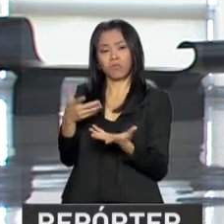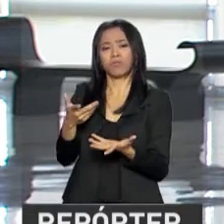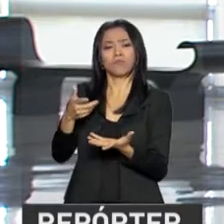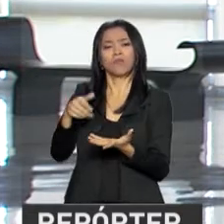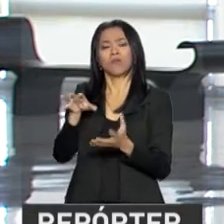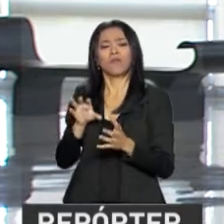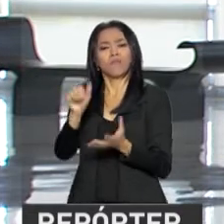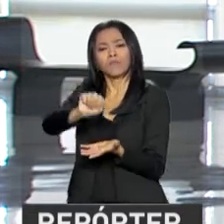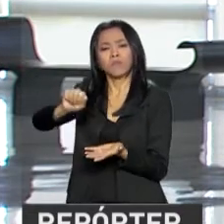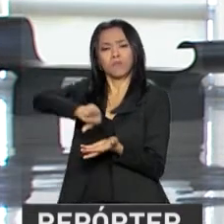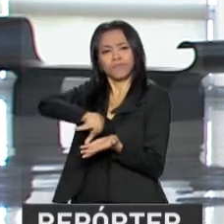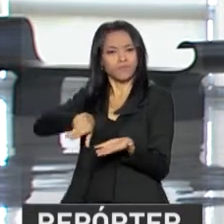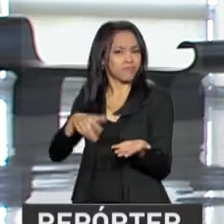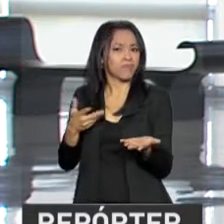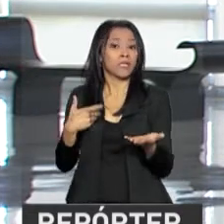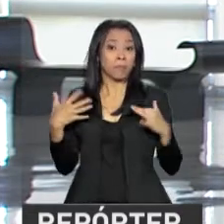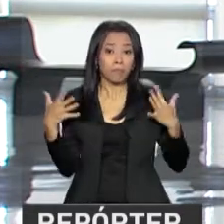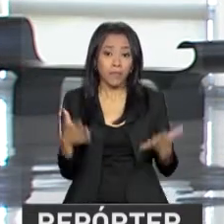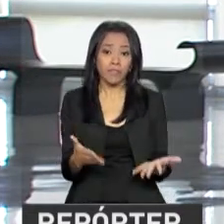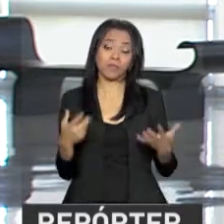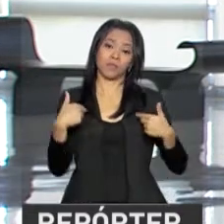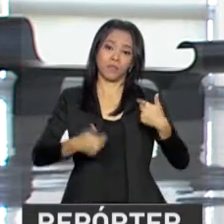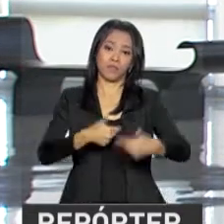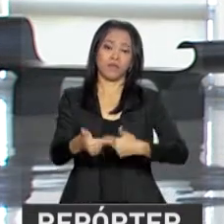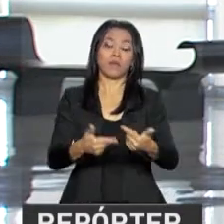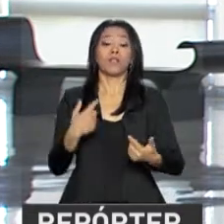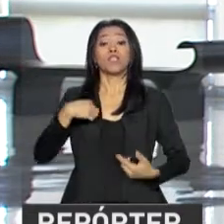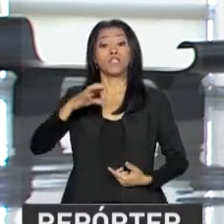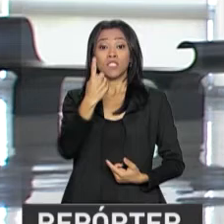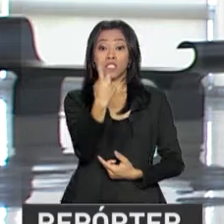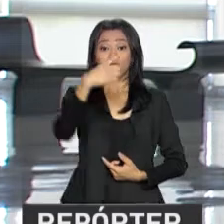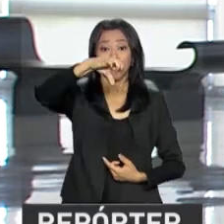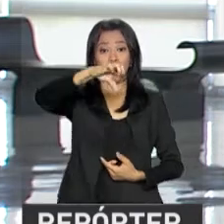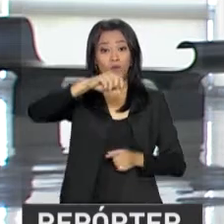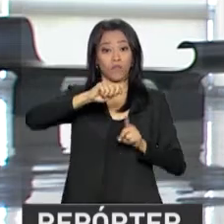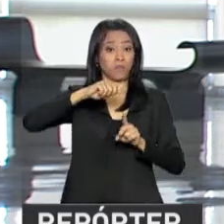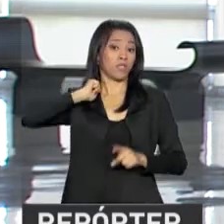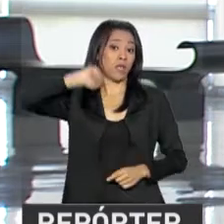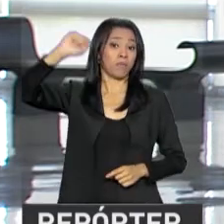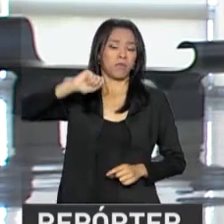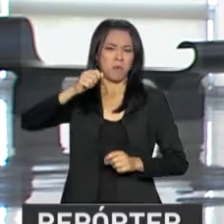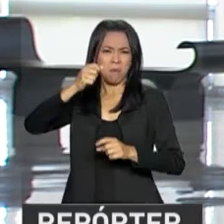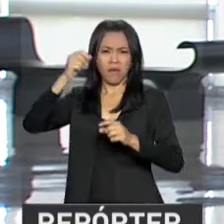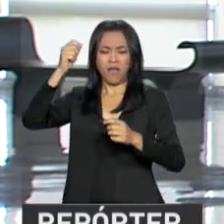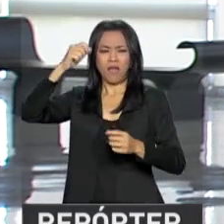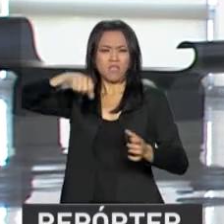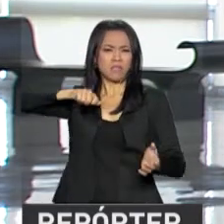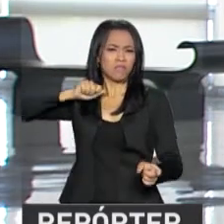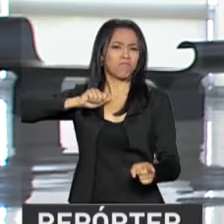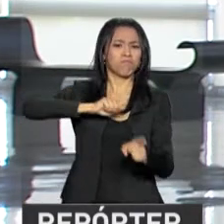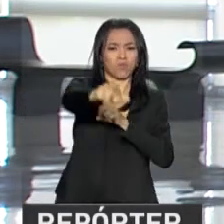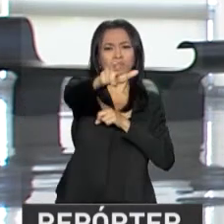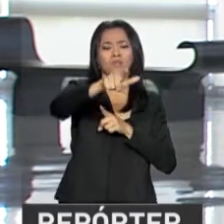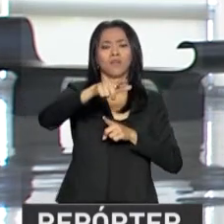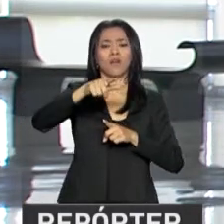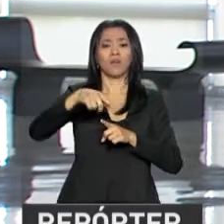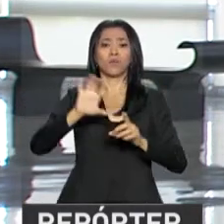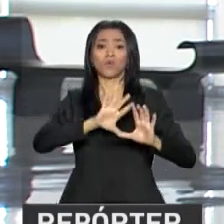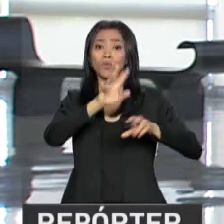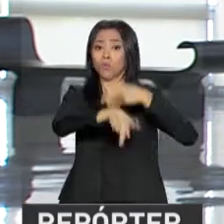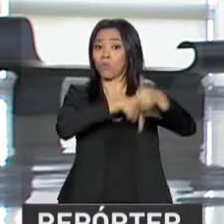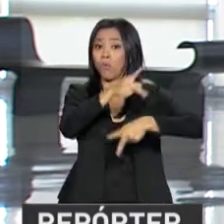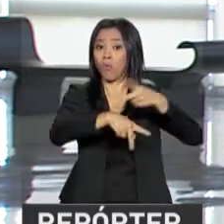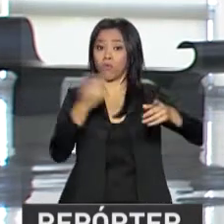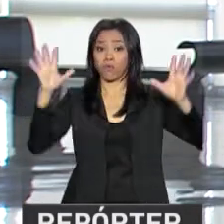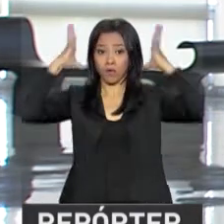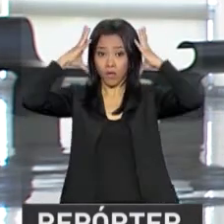exército para contextualizar essa data o dia 19 de abril marca a expulsão dos holandeses do território brasileiro em